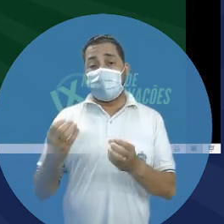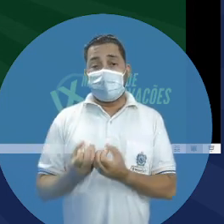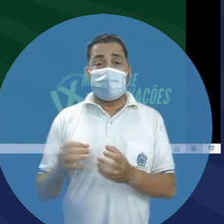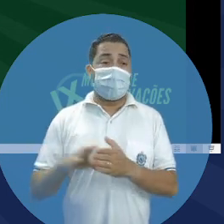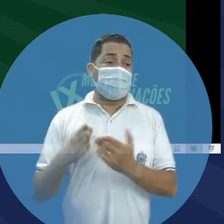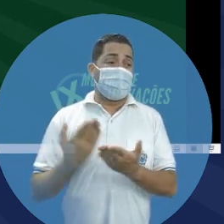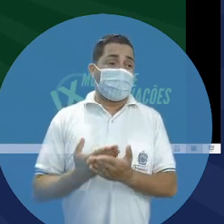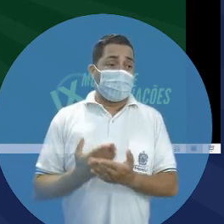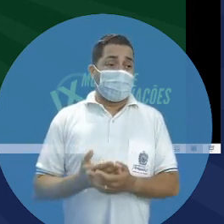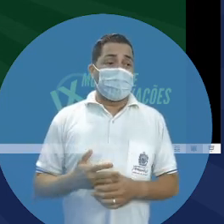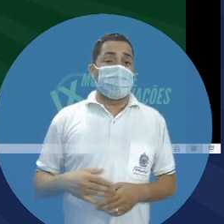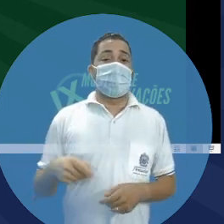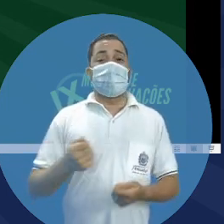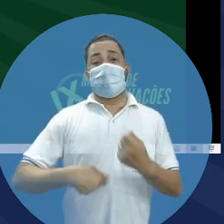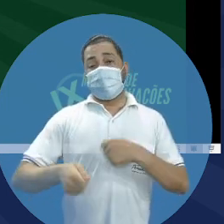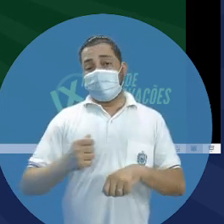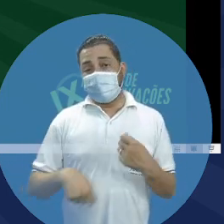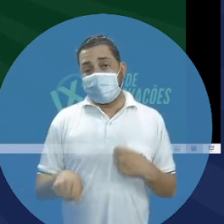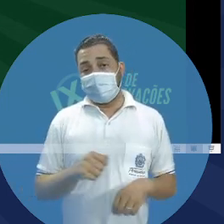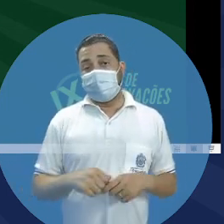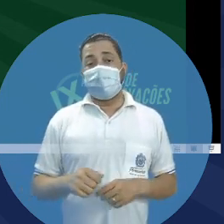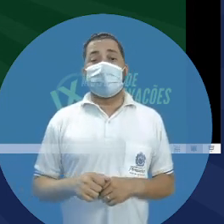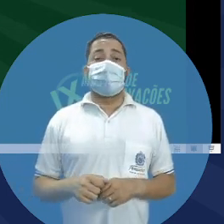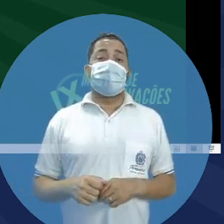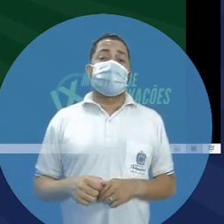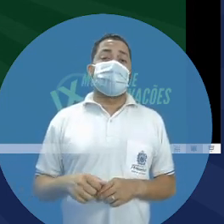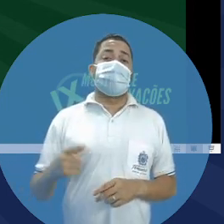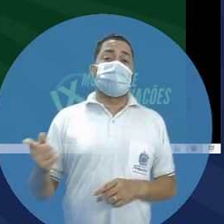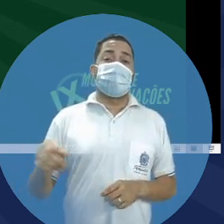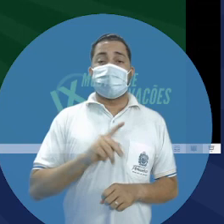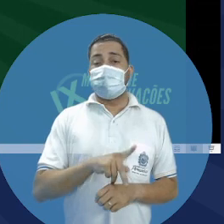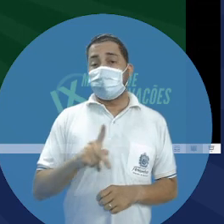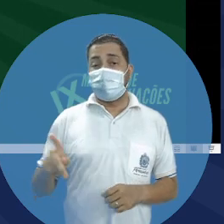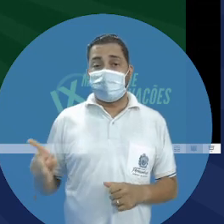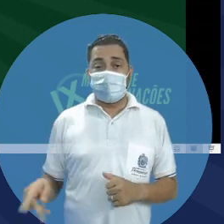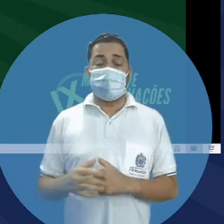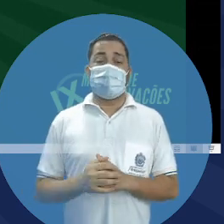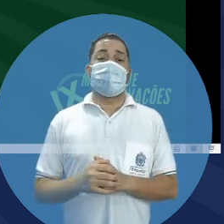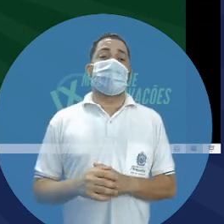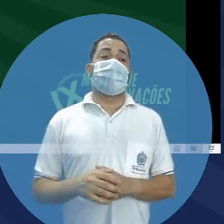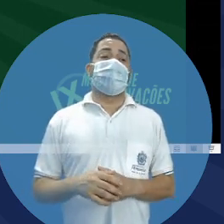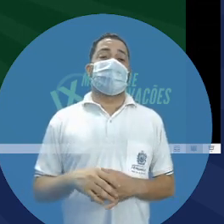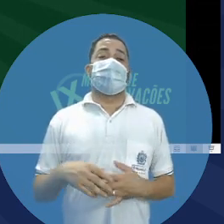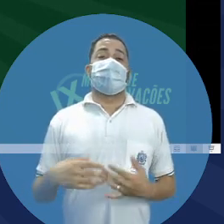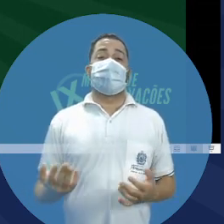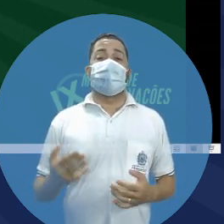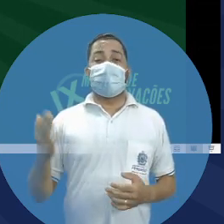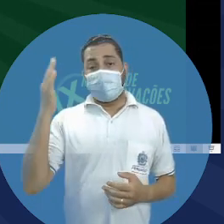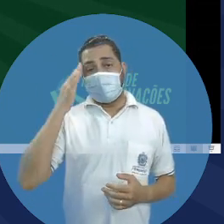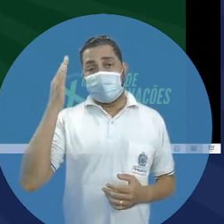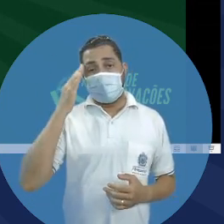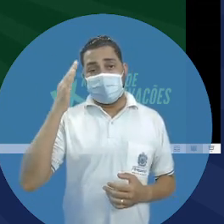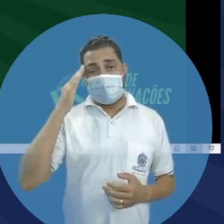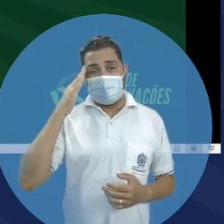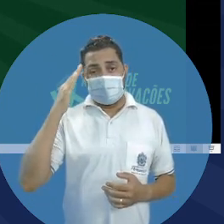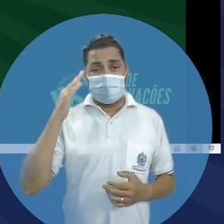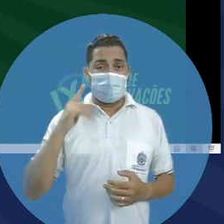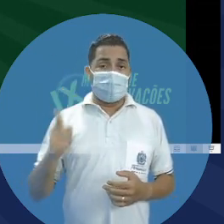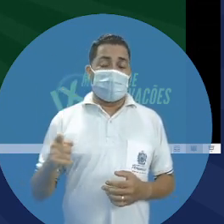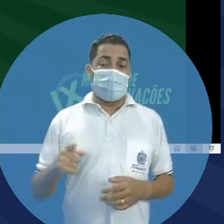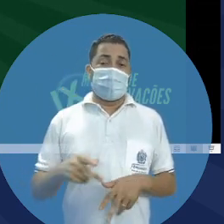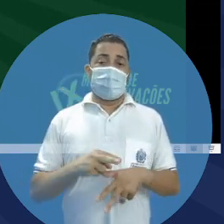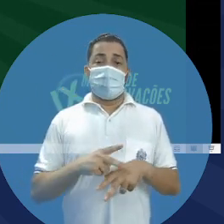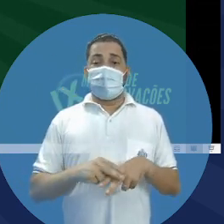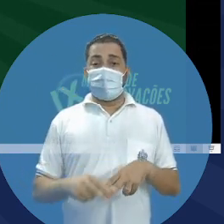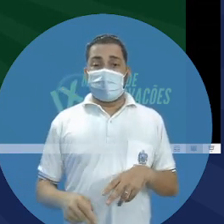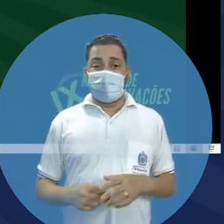administração, os docentes, os discentes e os servidores. Então, a gente entende que o estudo de gênero ele não deve